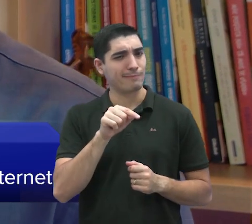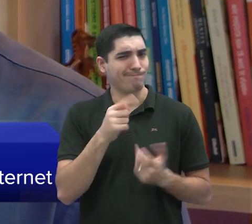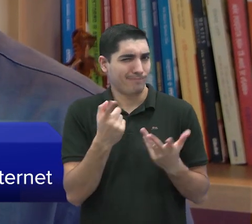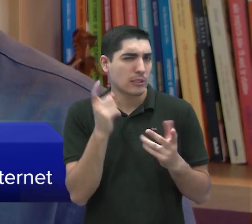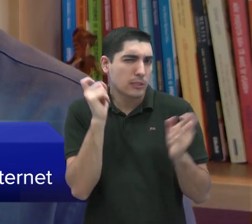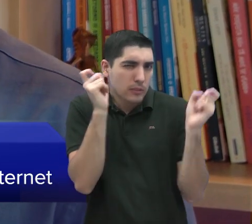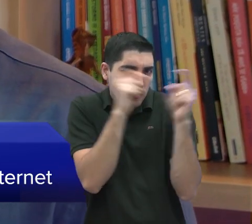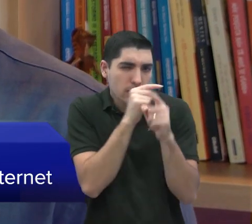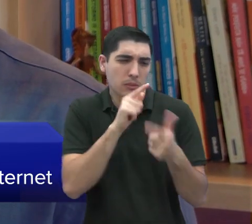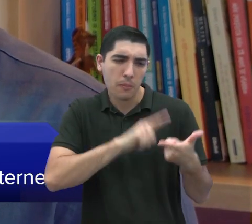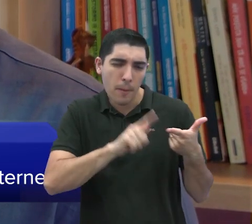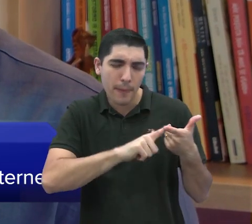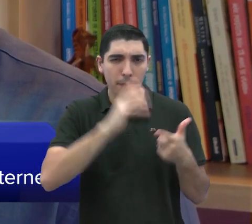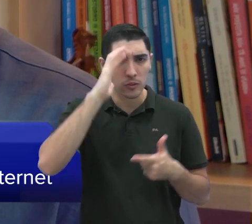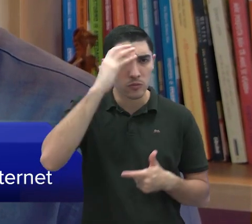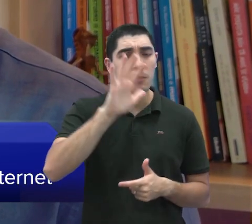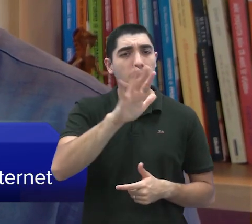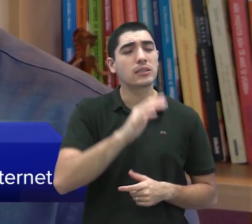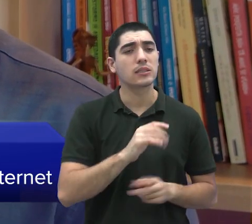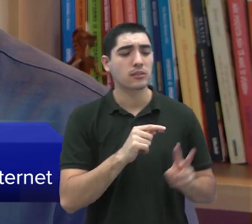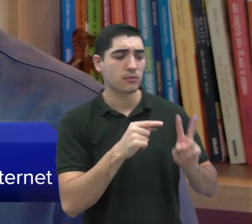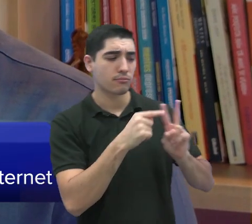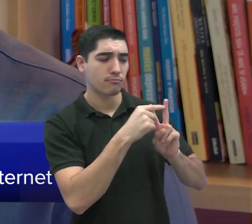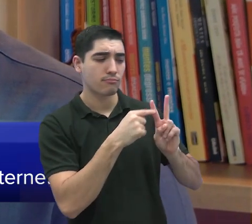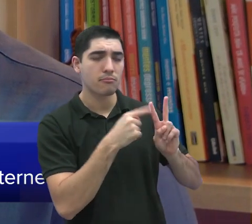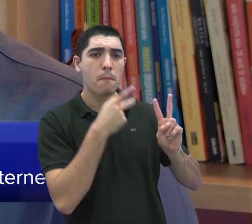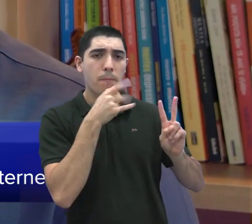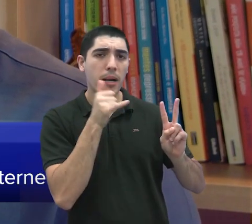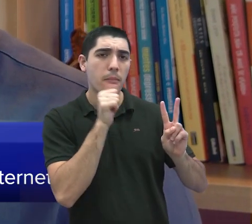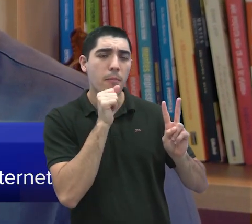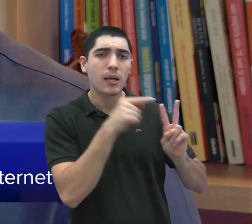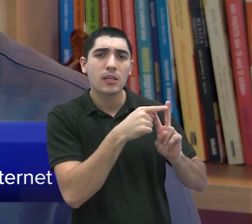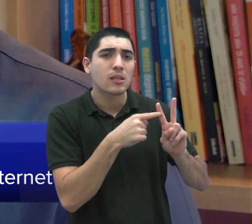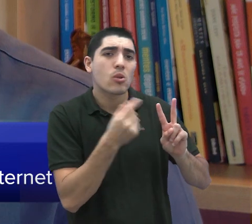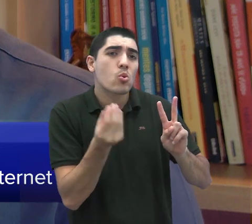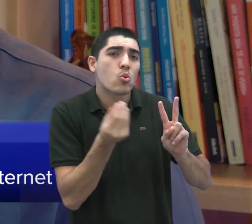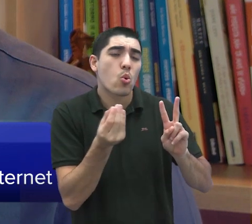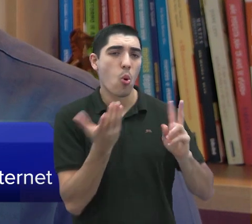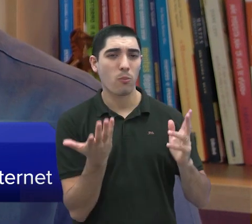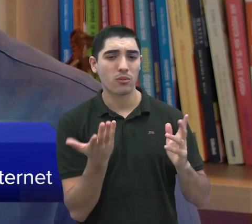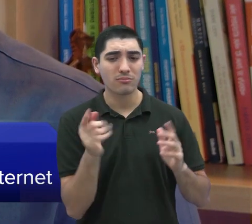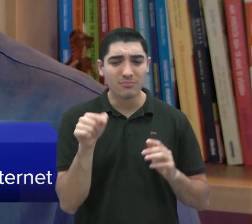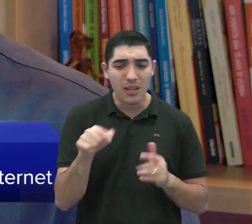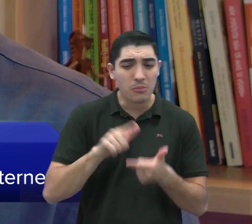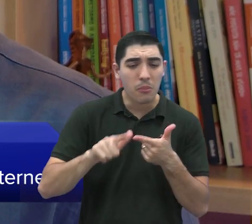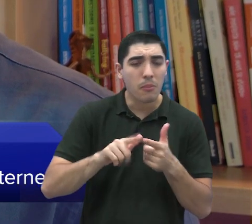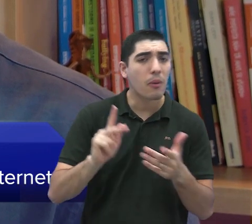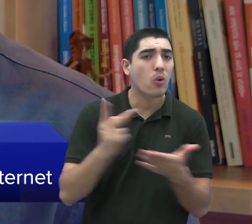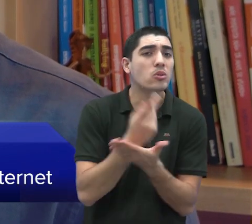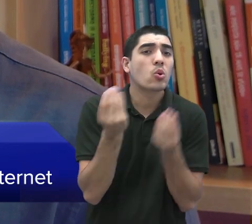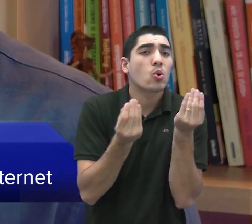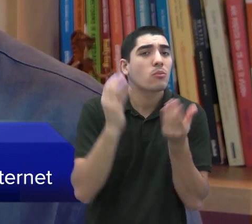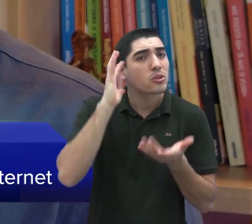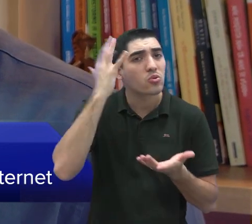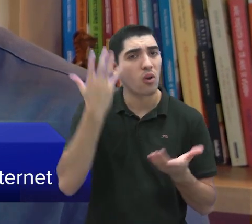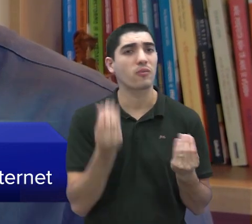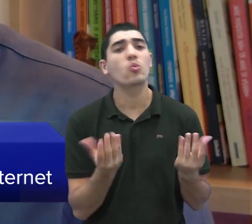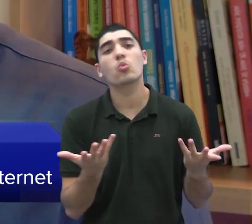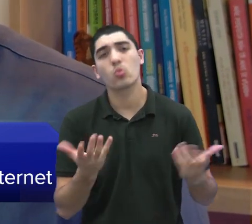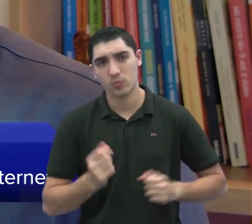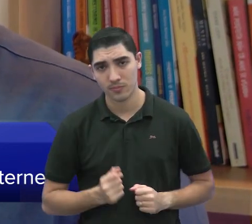isso em consideração, como que os pais devem olhar para uma situação como essa, o que pode ser feito,